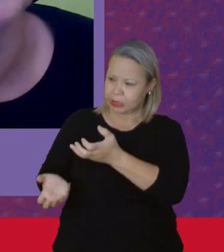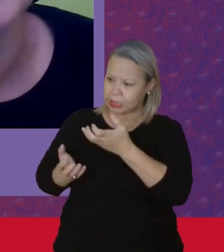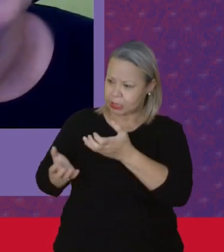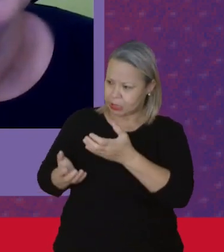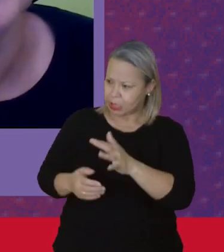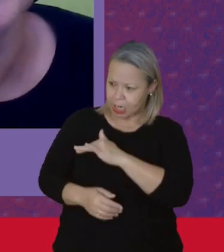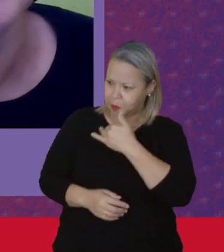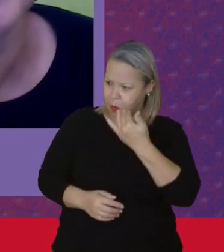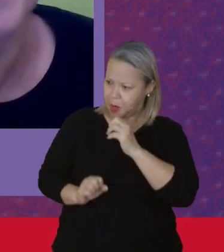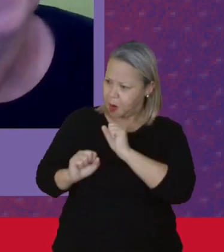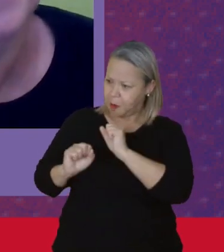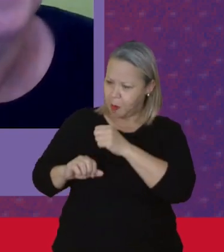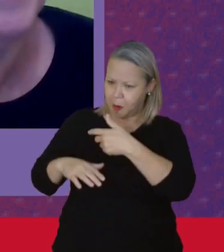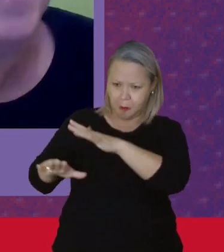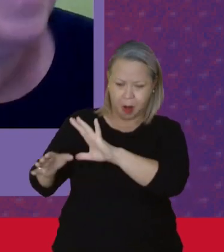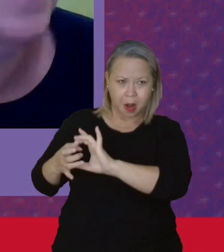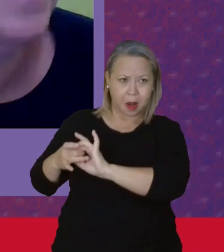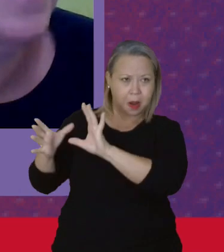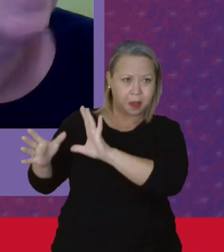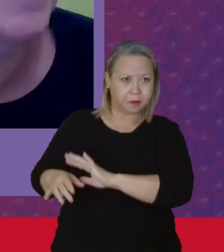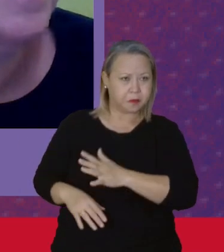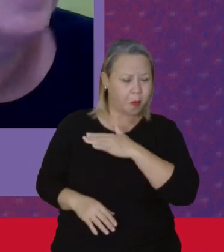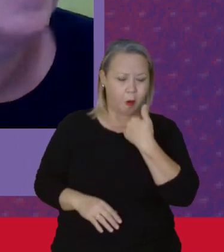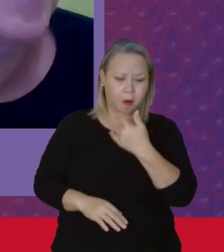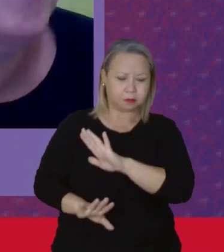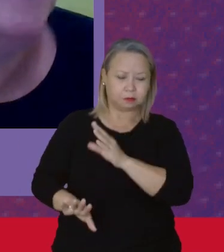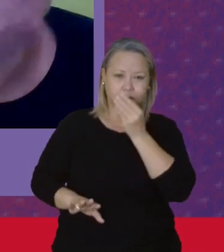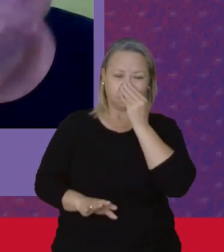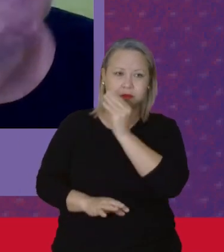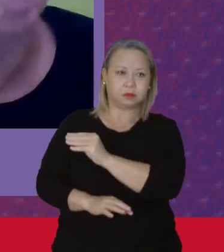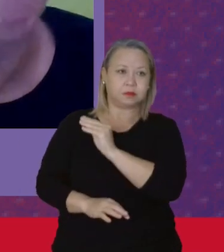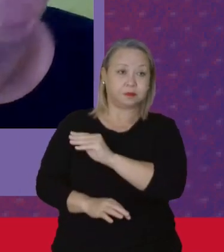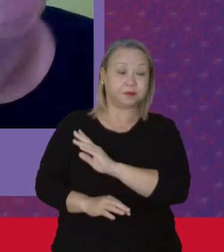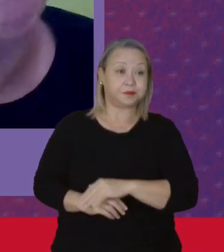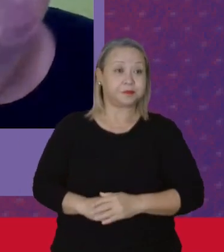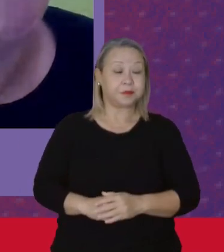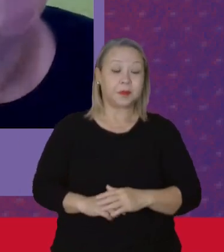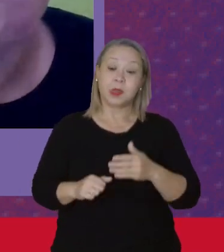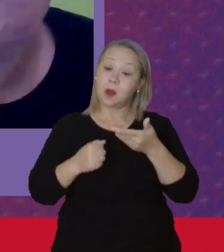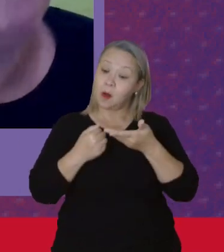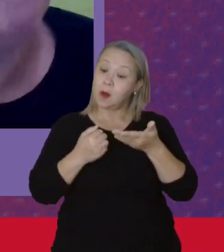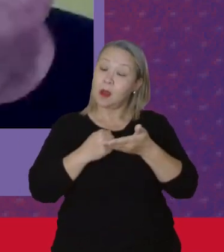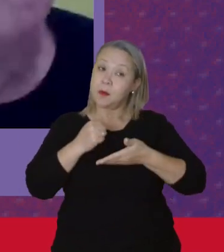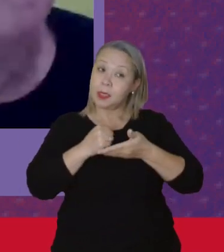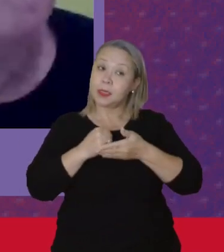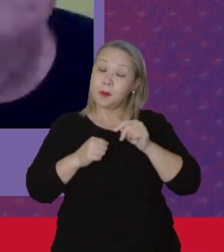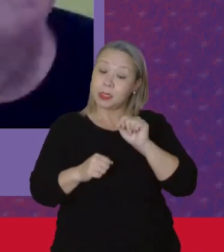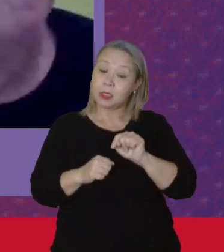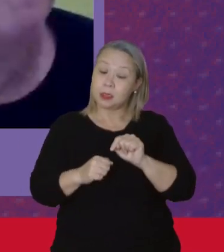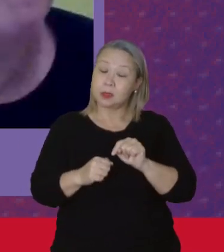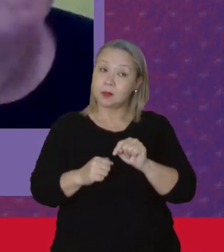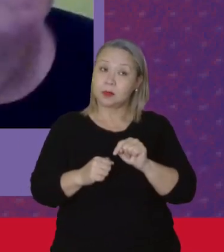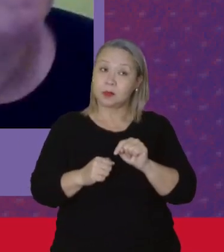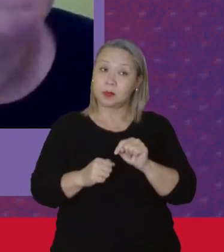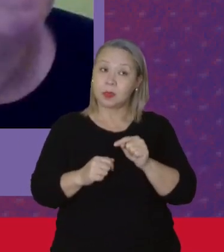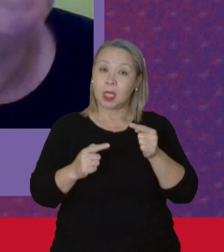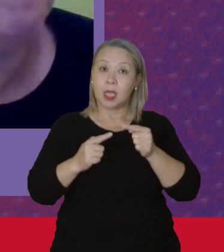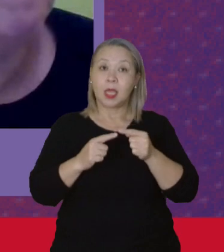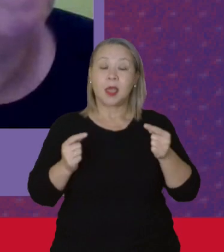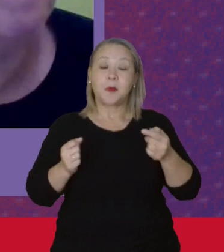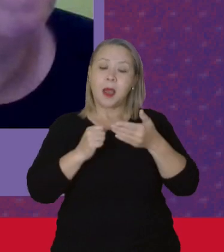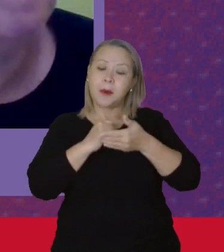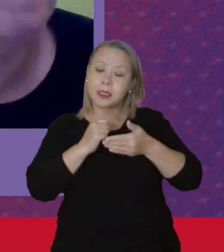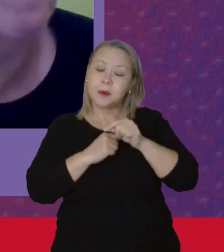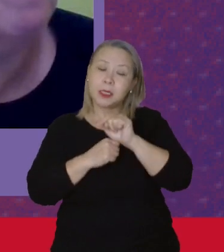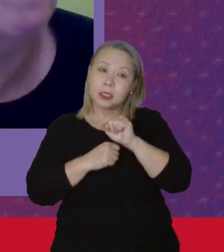internado e morre logo de uma vez. Basicamente é isso, é cruel, é difícil falar isso, mas basicamente é